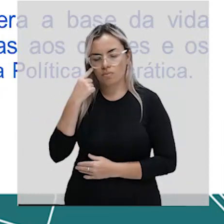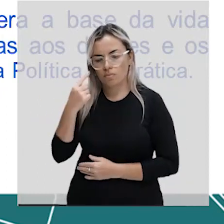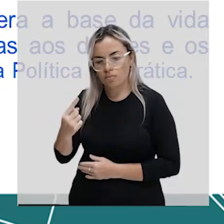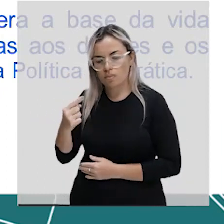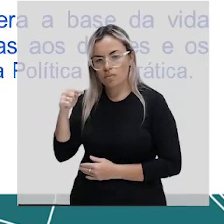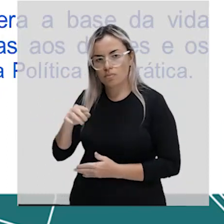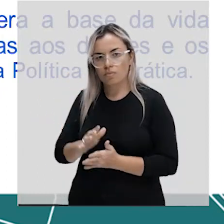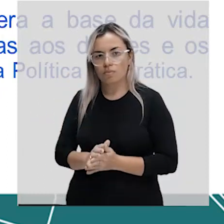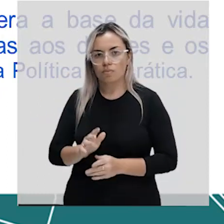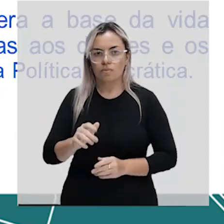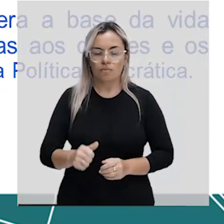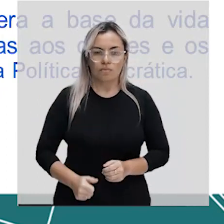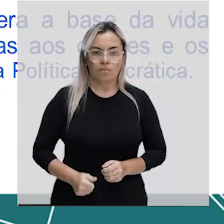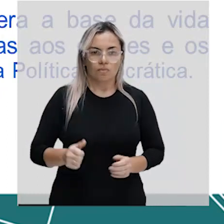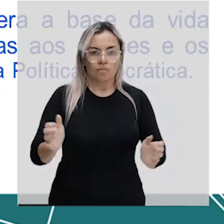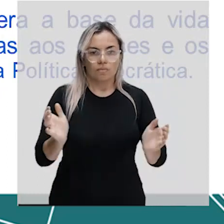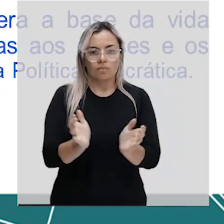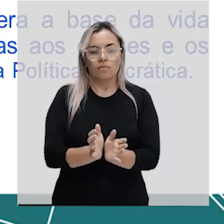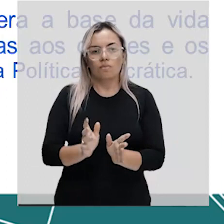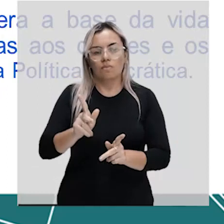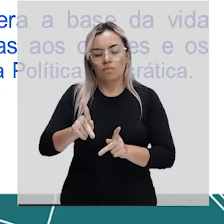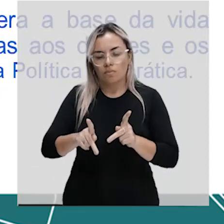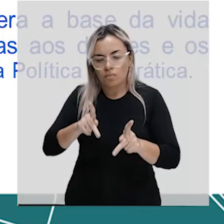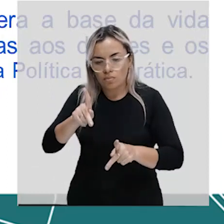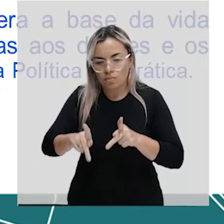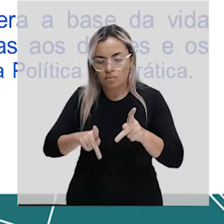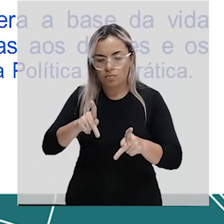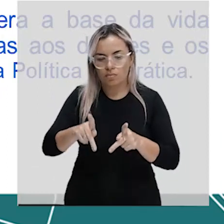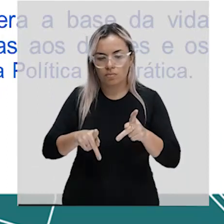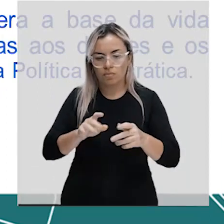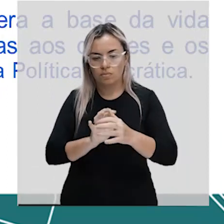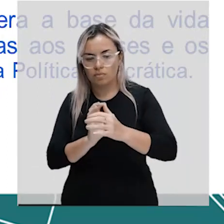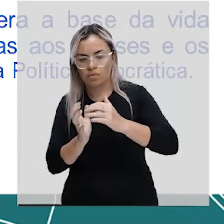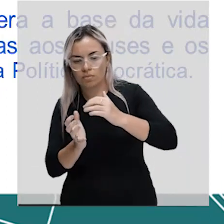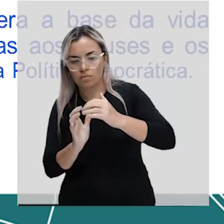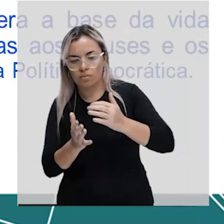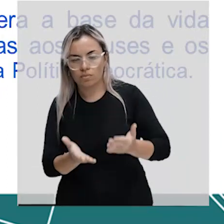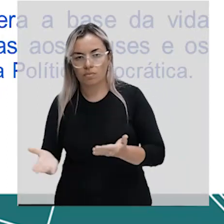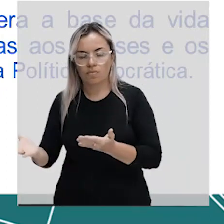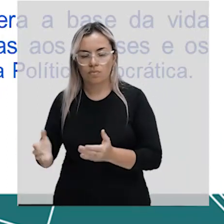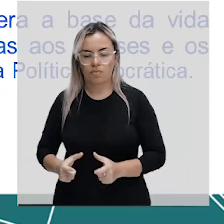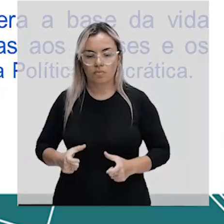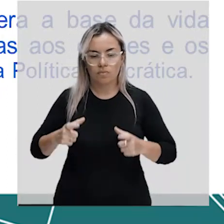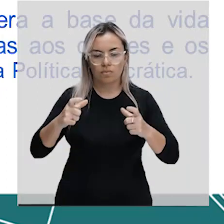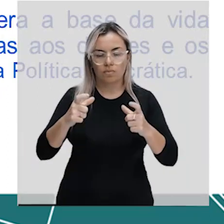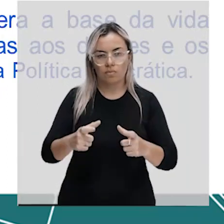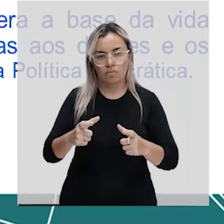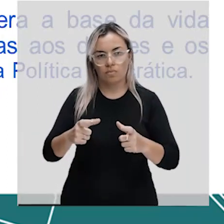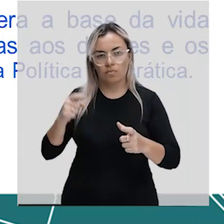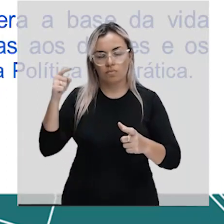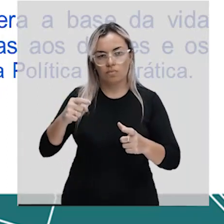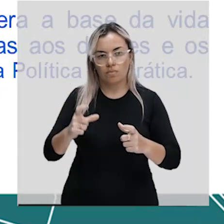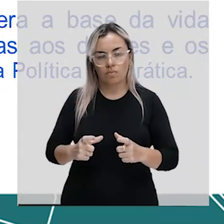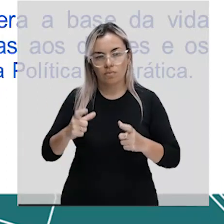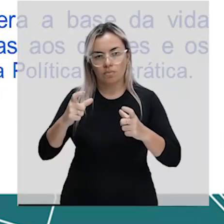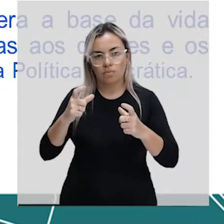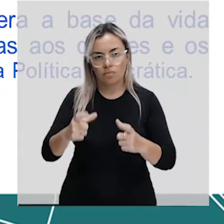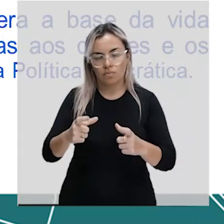essas civilizações do Oriente Próximo, elas vão se localizar principalmente no que se chama no Oriente